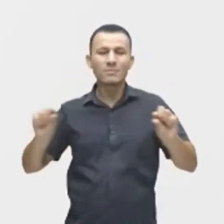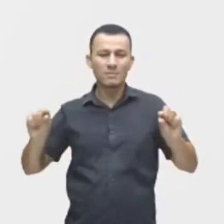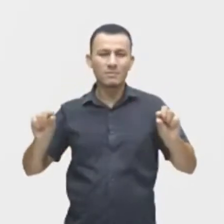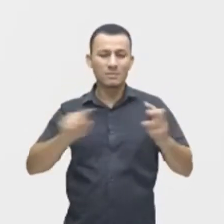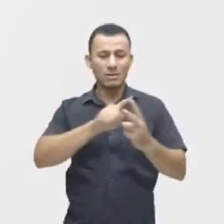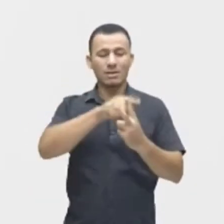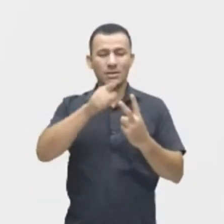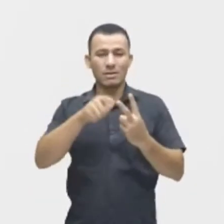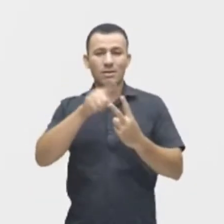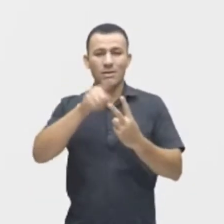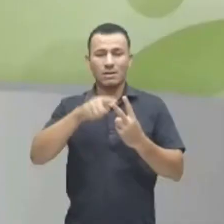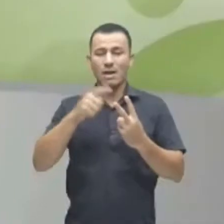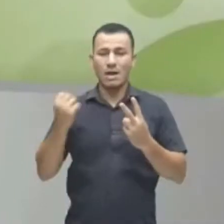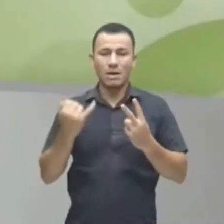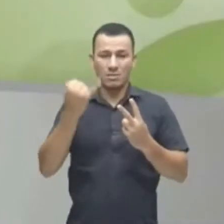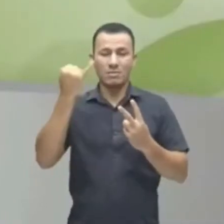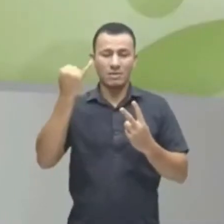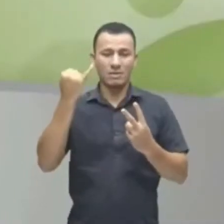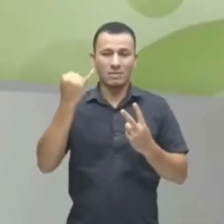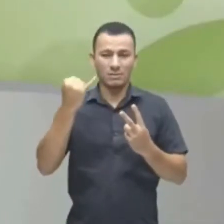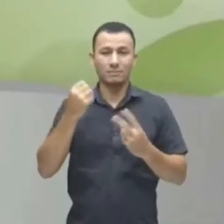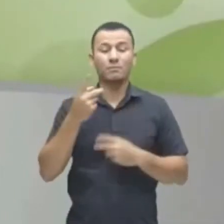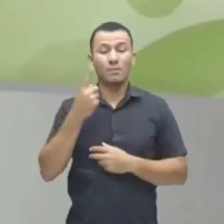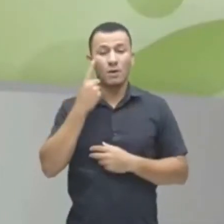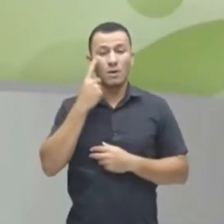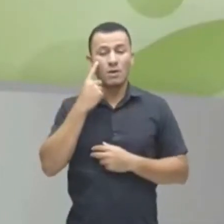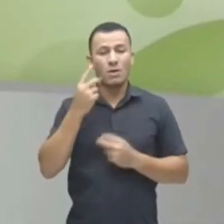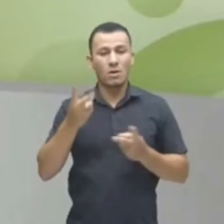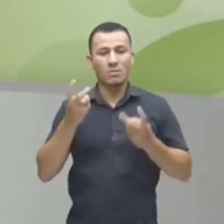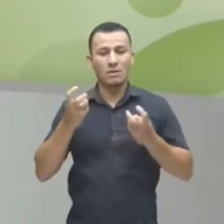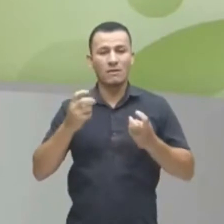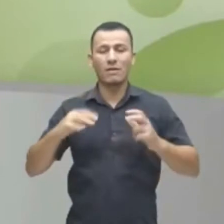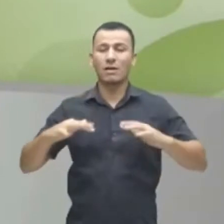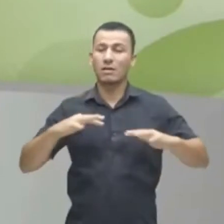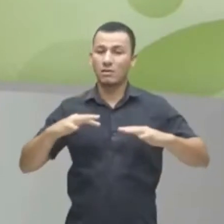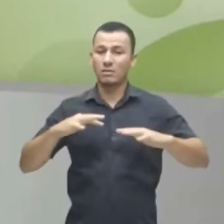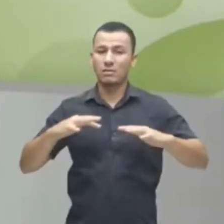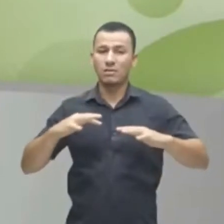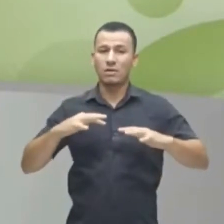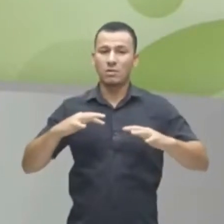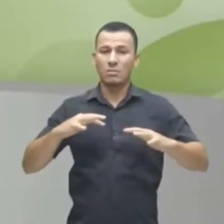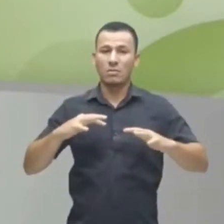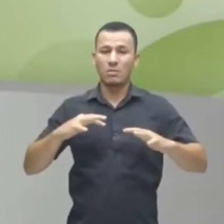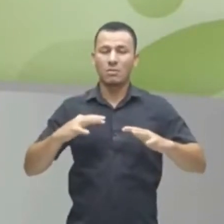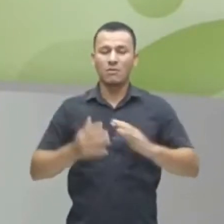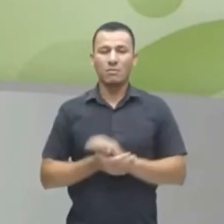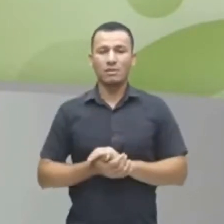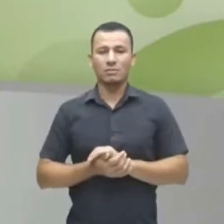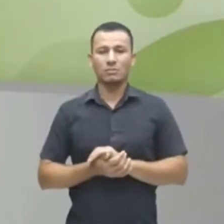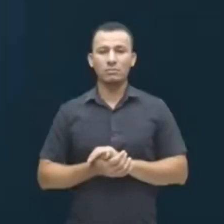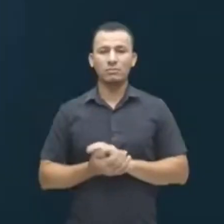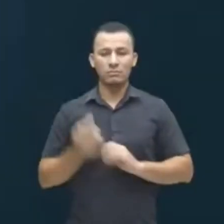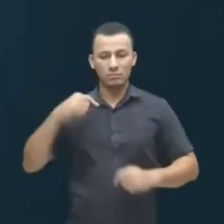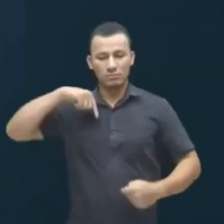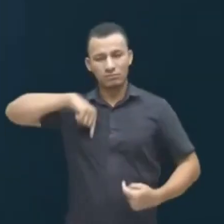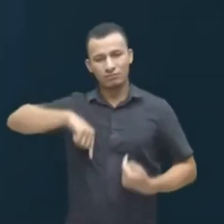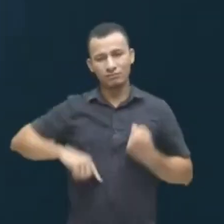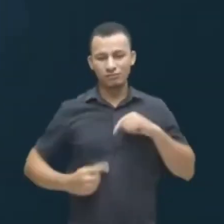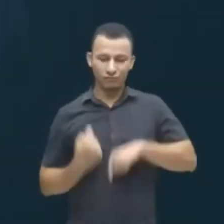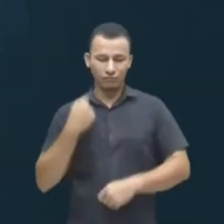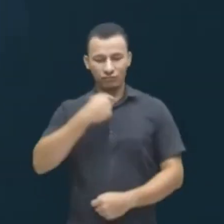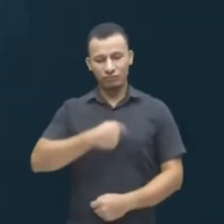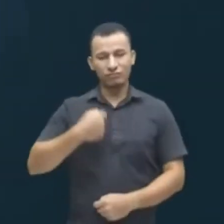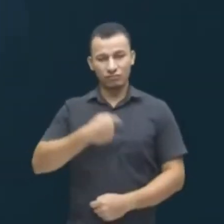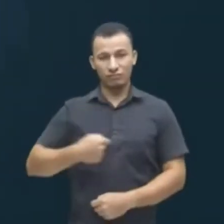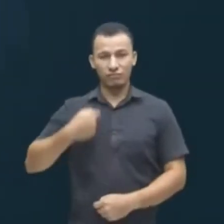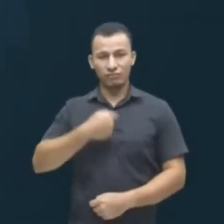muito interessantes. Observe o movimento do sistema cardiovascular. Olha como é interessante.